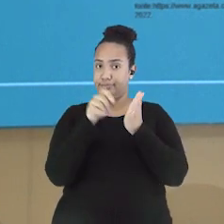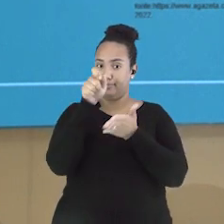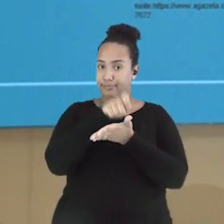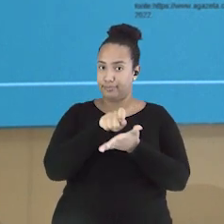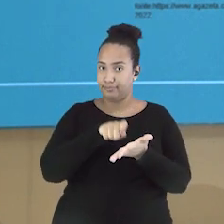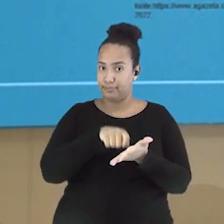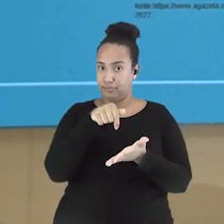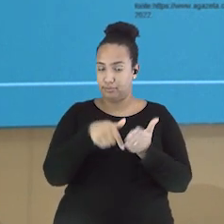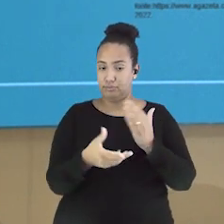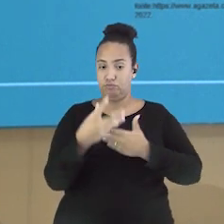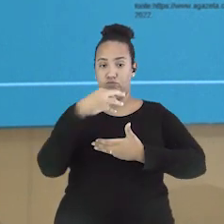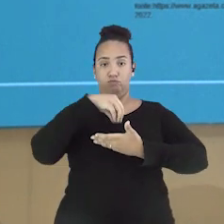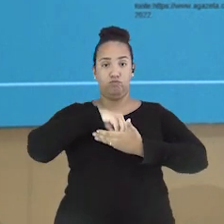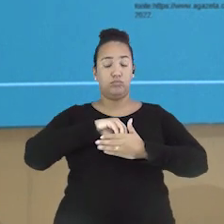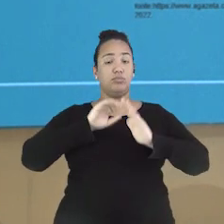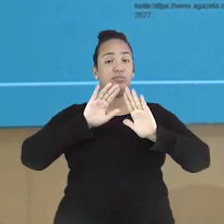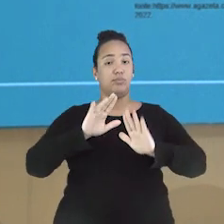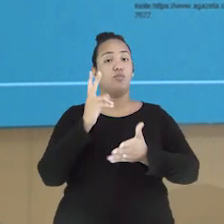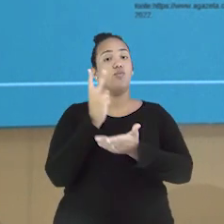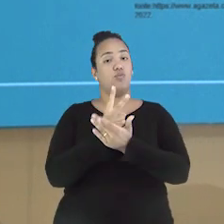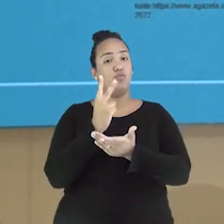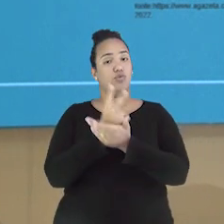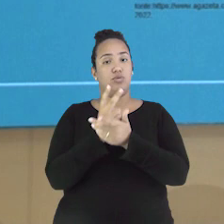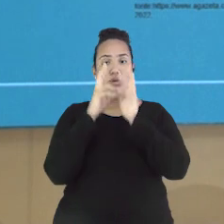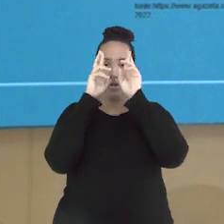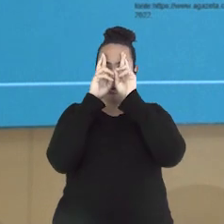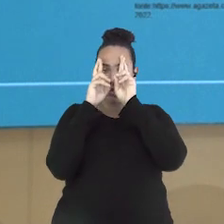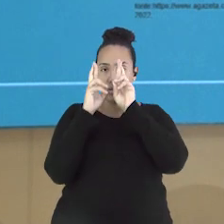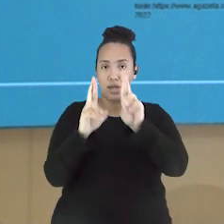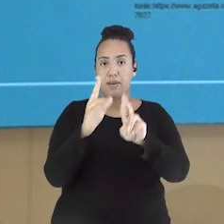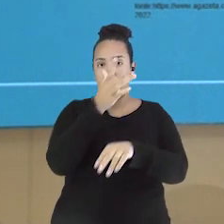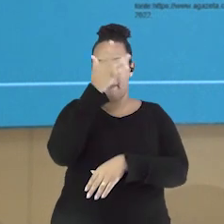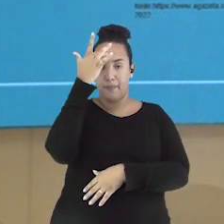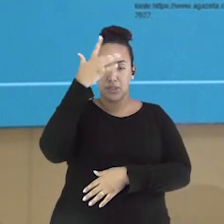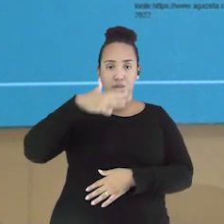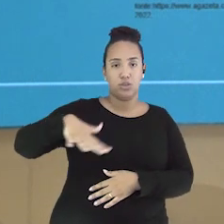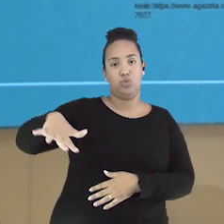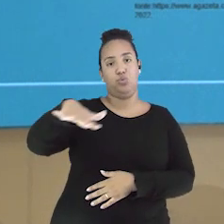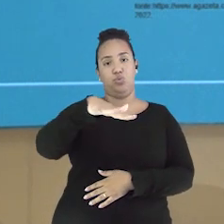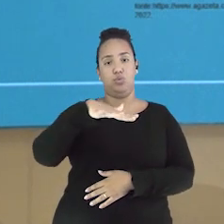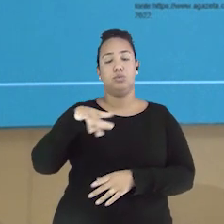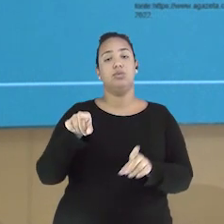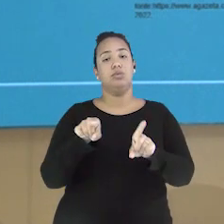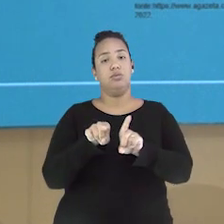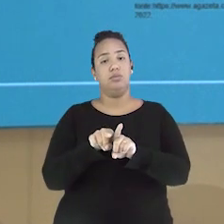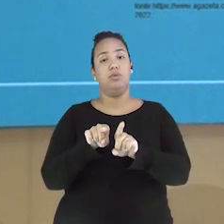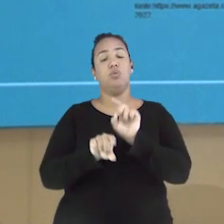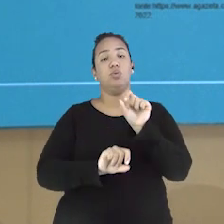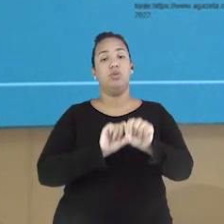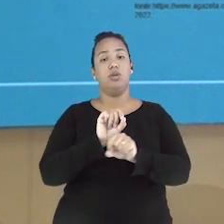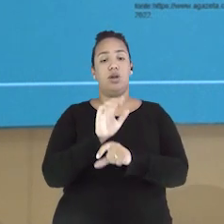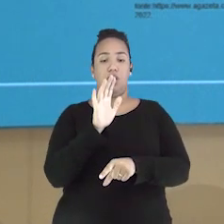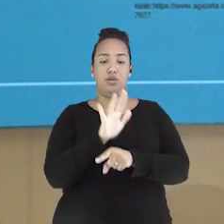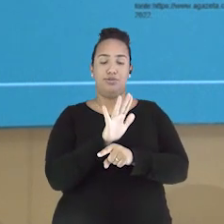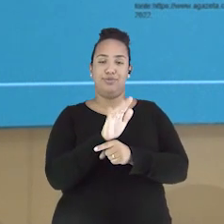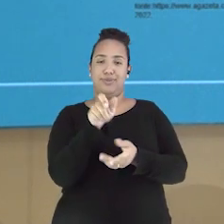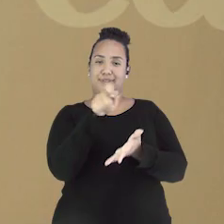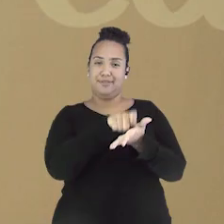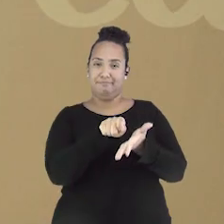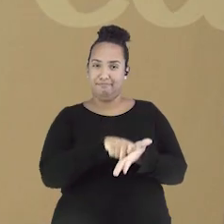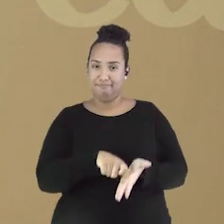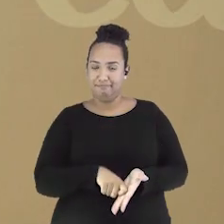de subjetiva, mantém o respeito ao leitor e às demais pessoas, como outra forma de trazer credibilidade à